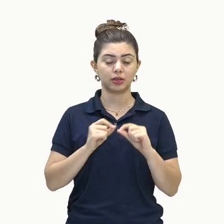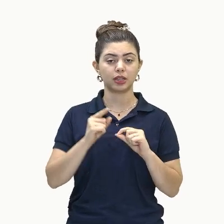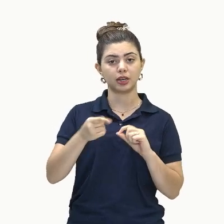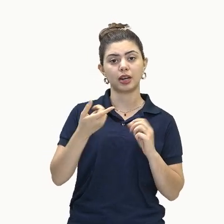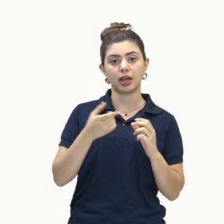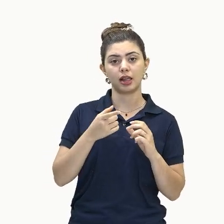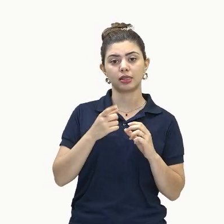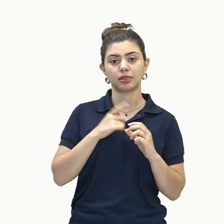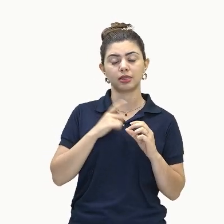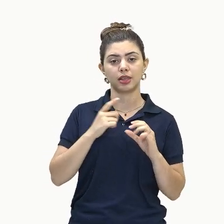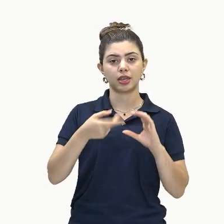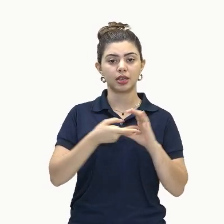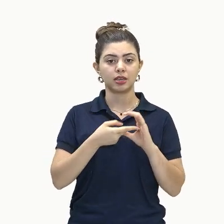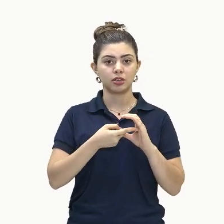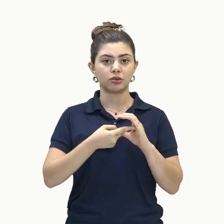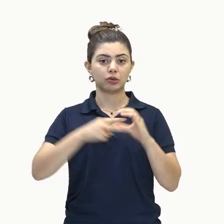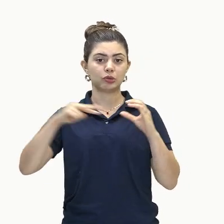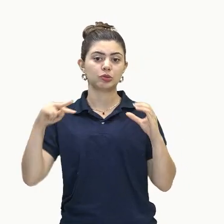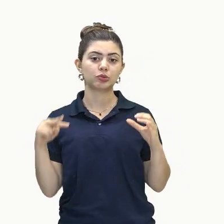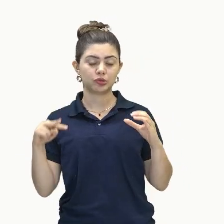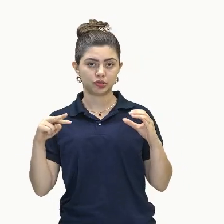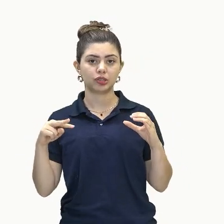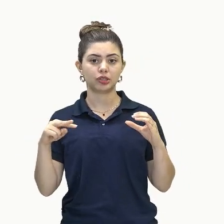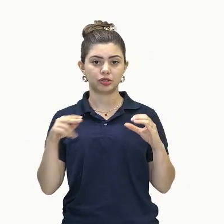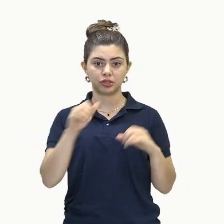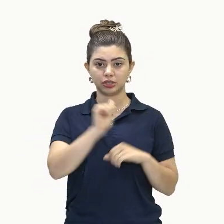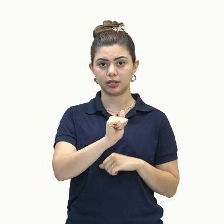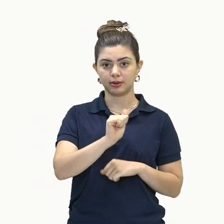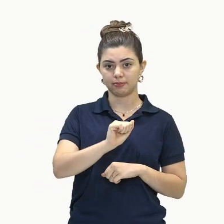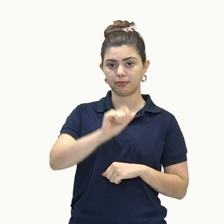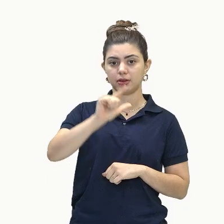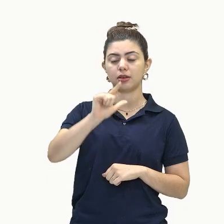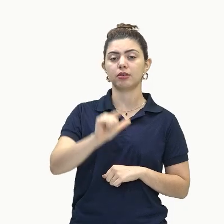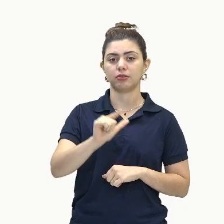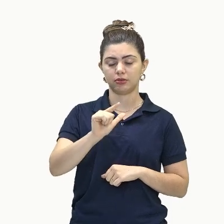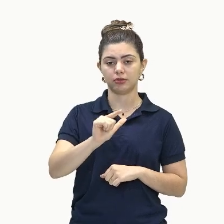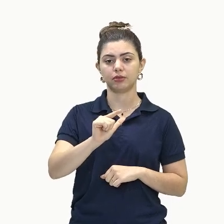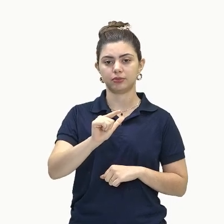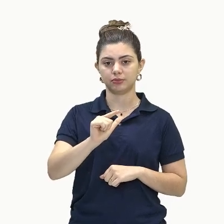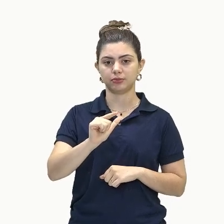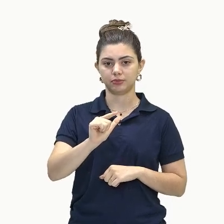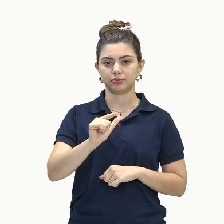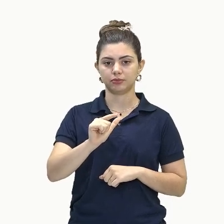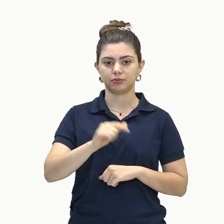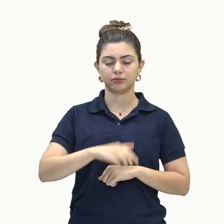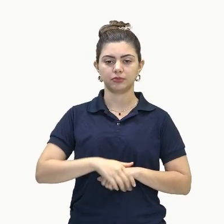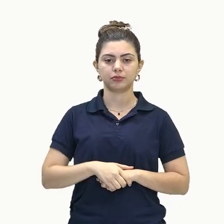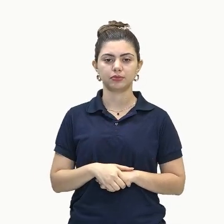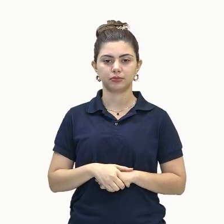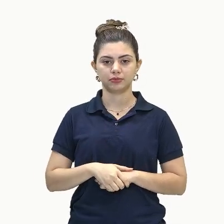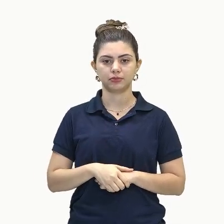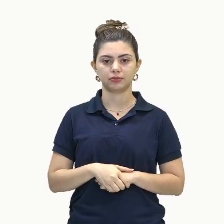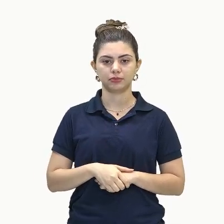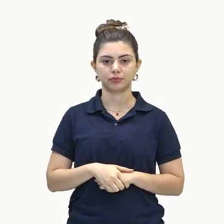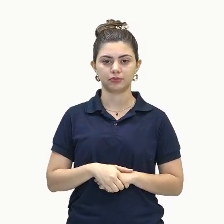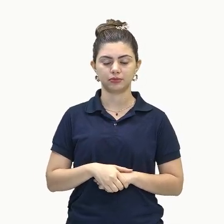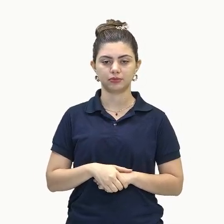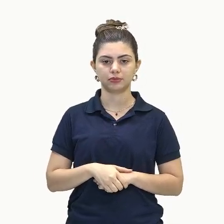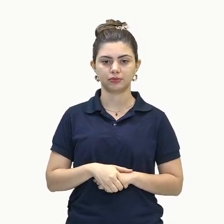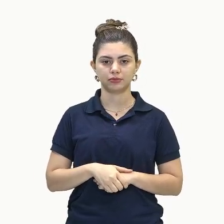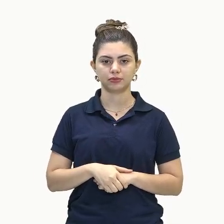a gente tem esse indivíduo 2 da primeira geração com o gene dominante, o indivíduo 1 da terceira geração com o